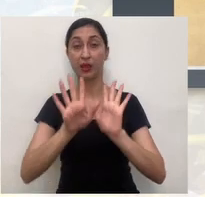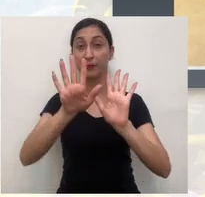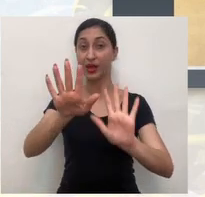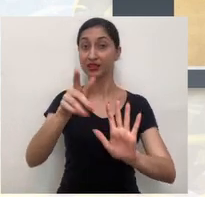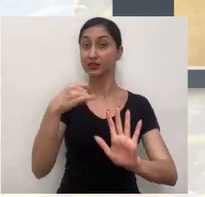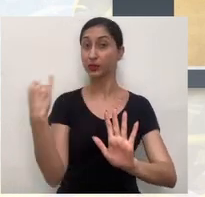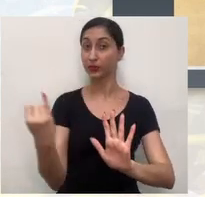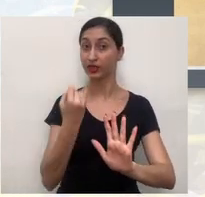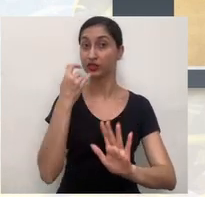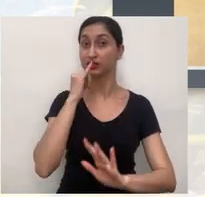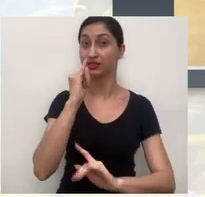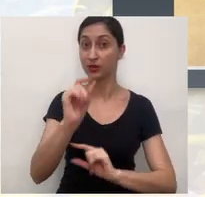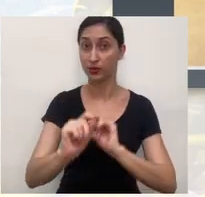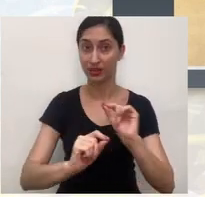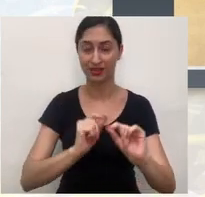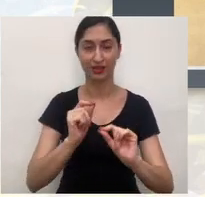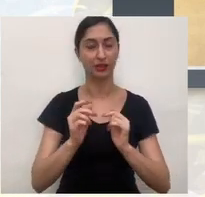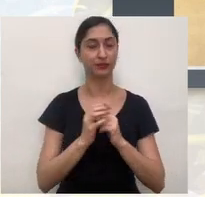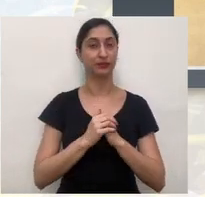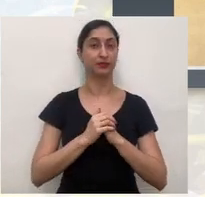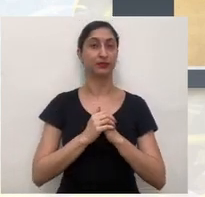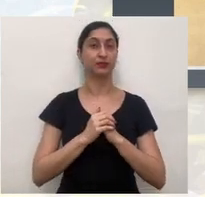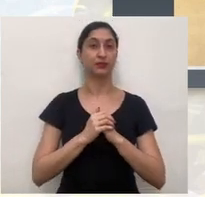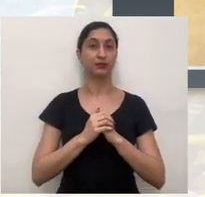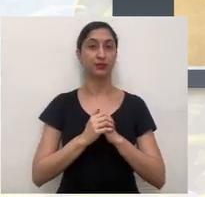há uma